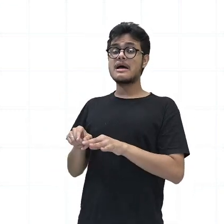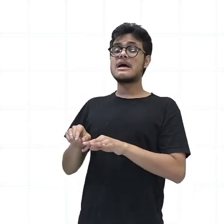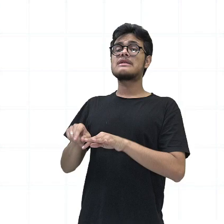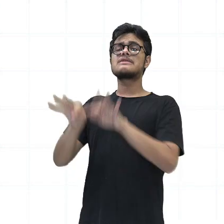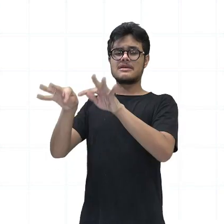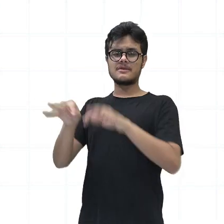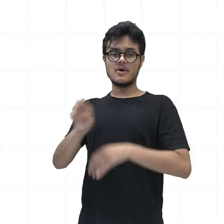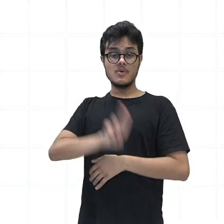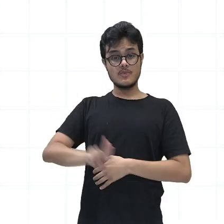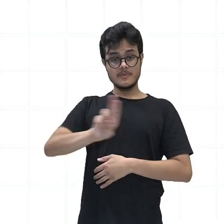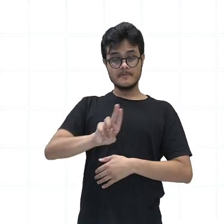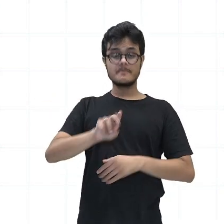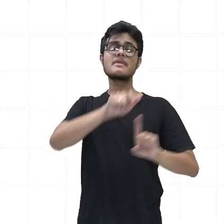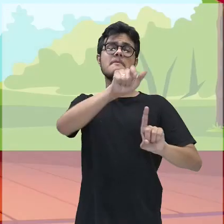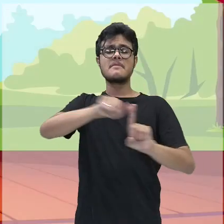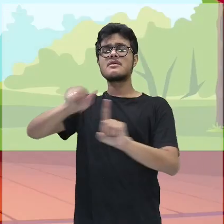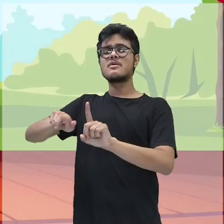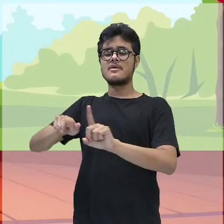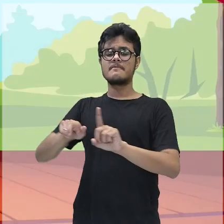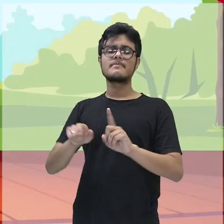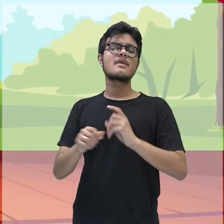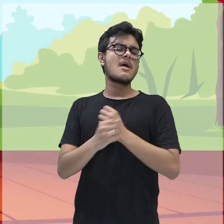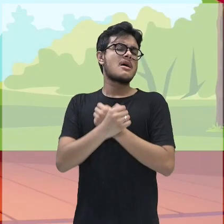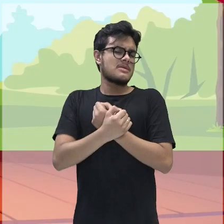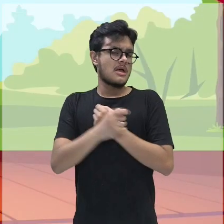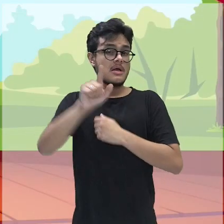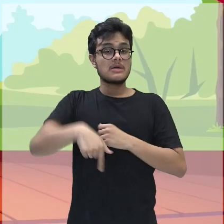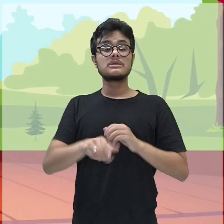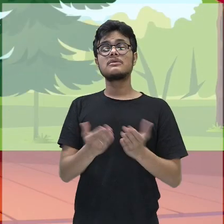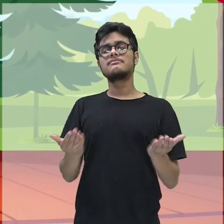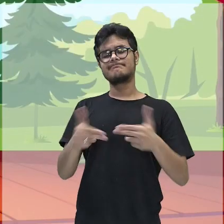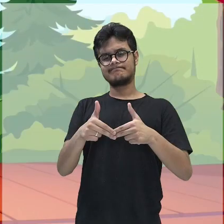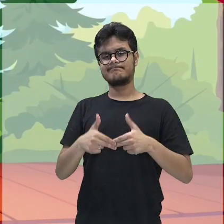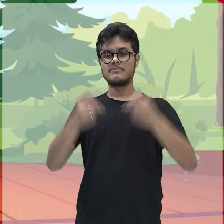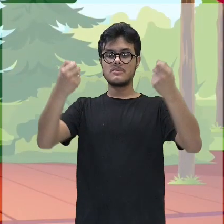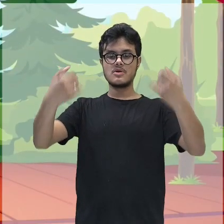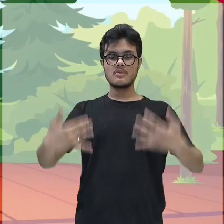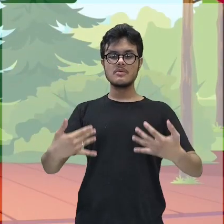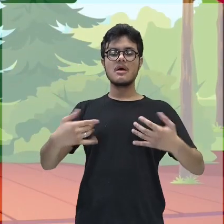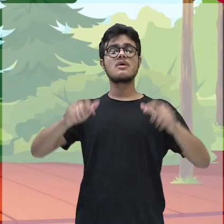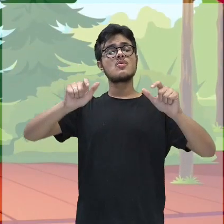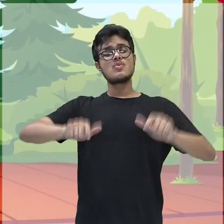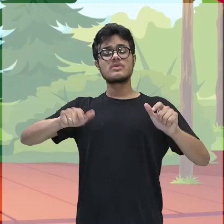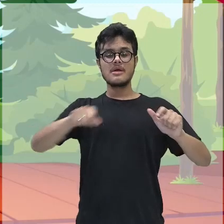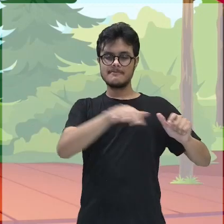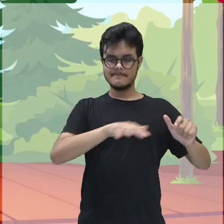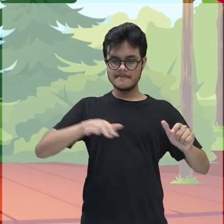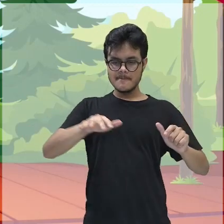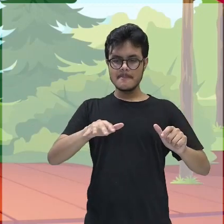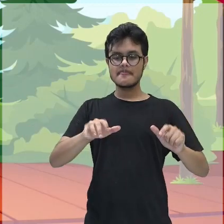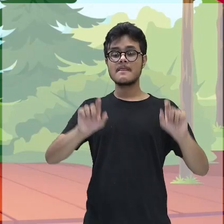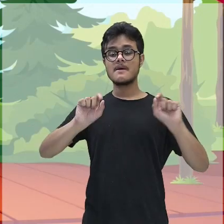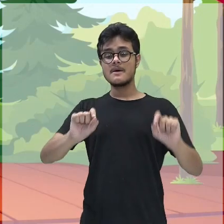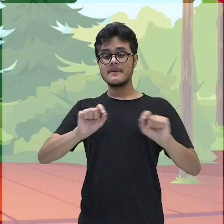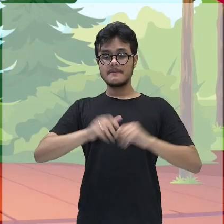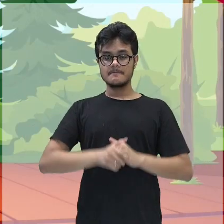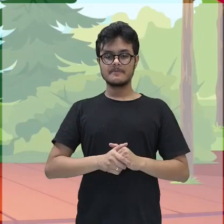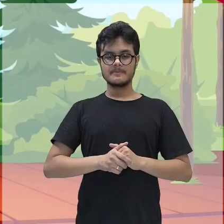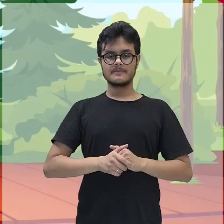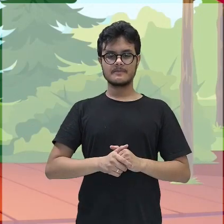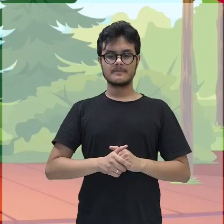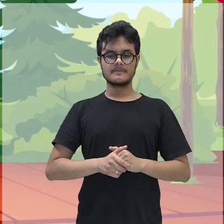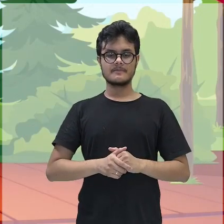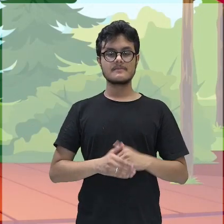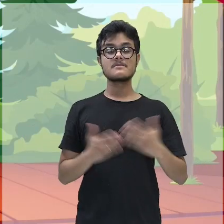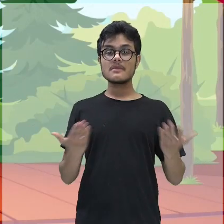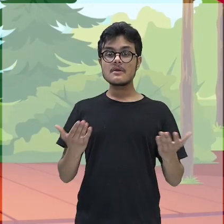personagens, certo? Então, o que nós estamos falando aqui em relação ao cenário é que, olha aí,